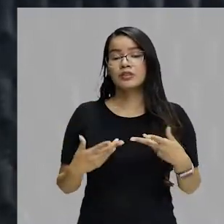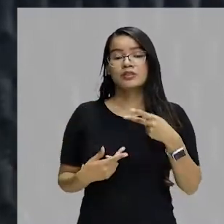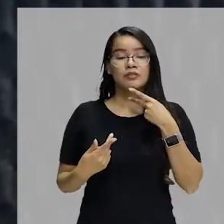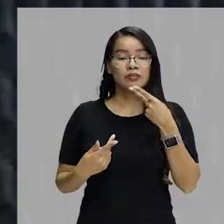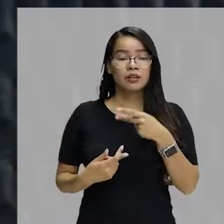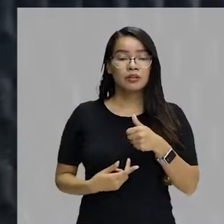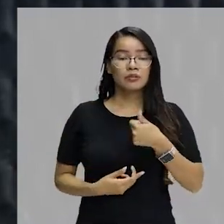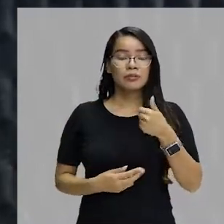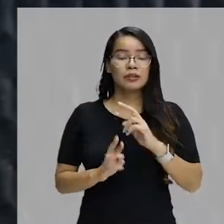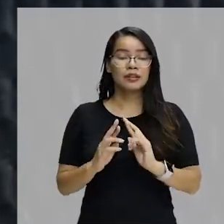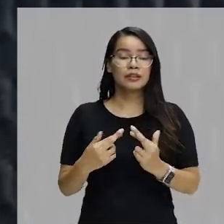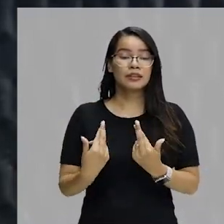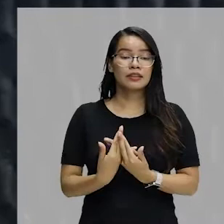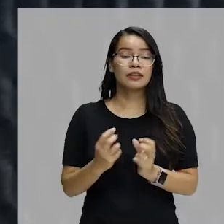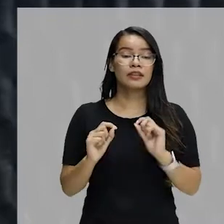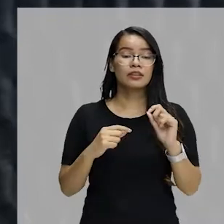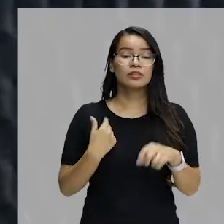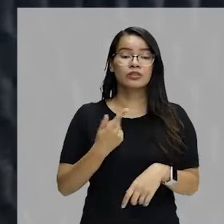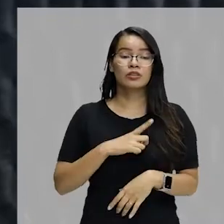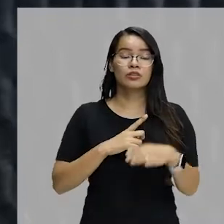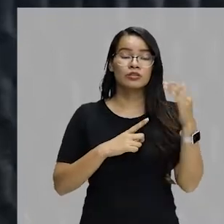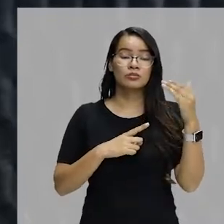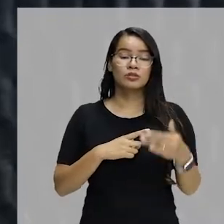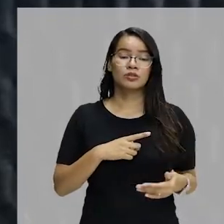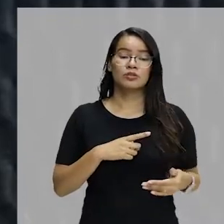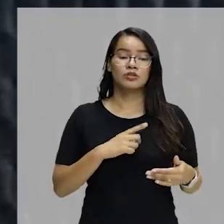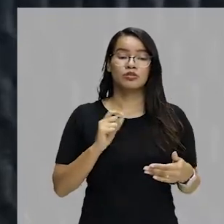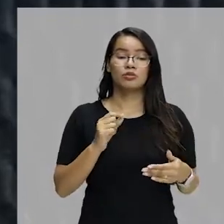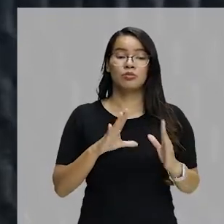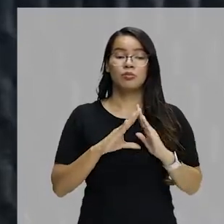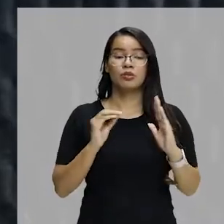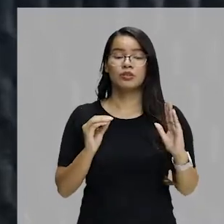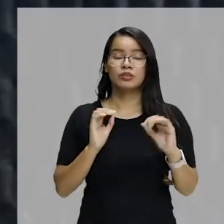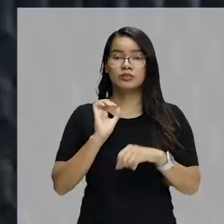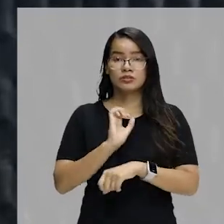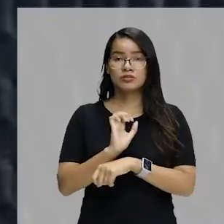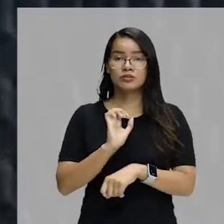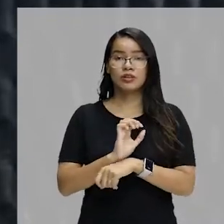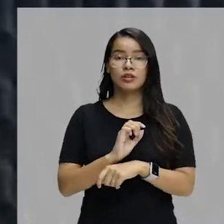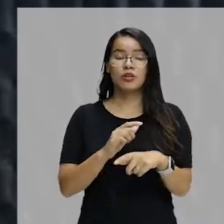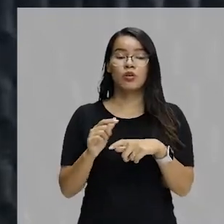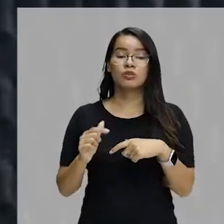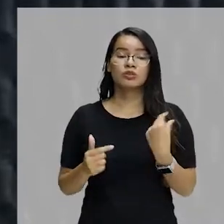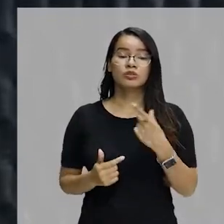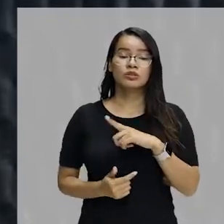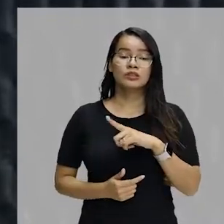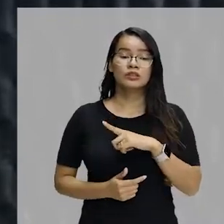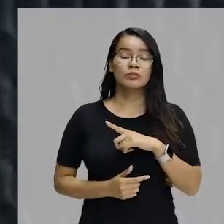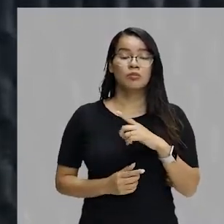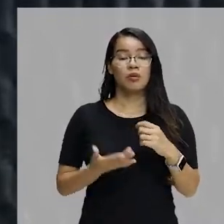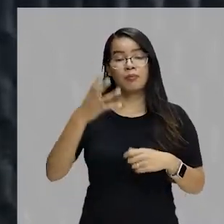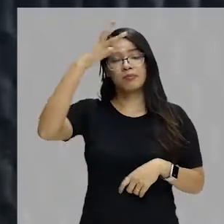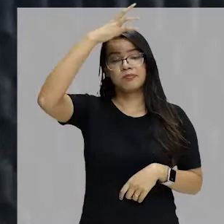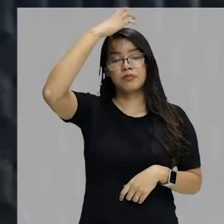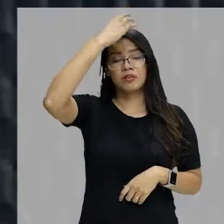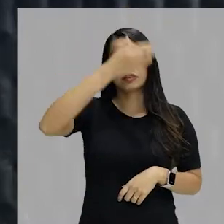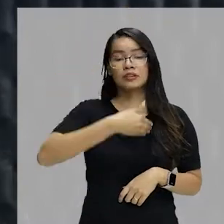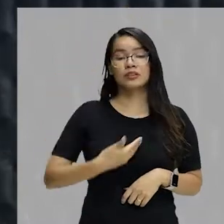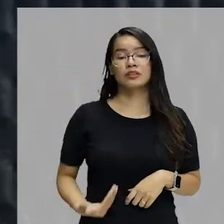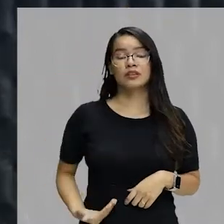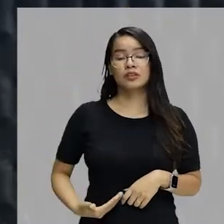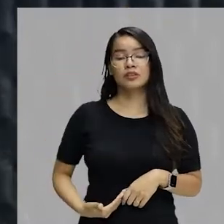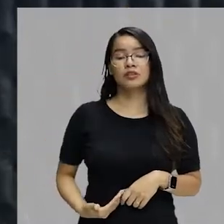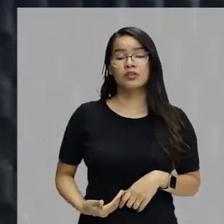reinado é que nós estamos diante de um modelo de Estado onde nós teremos uma monarquia